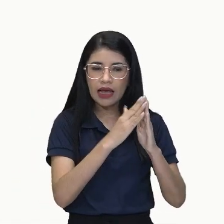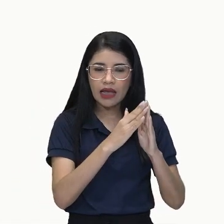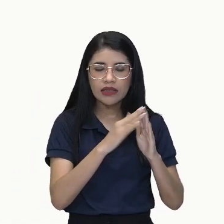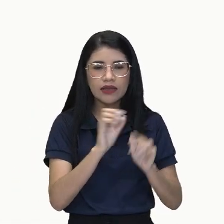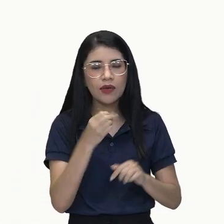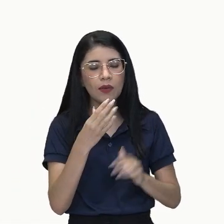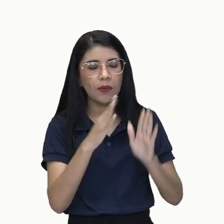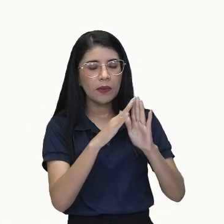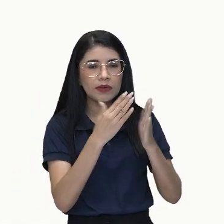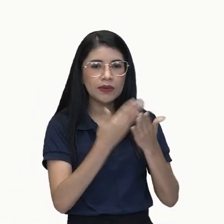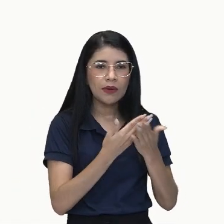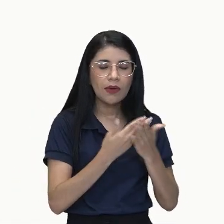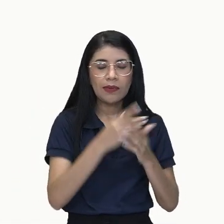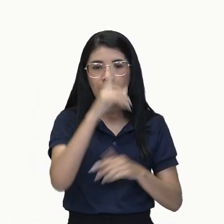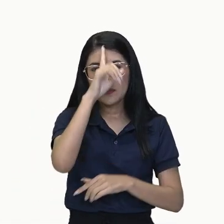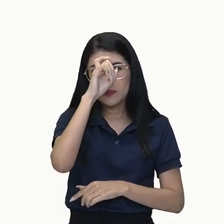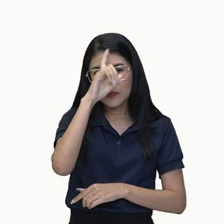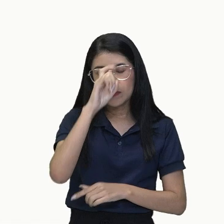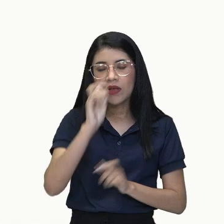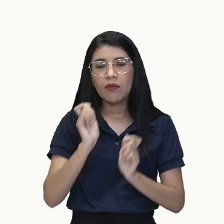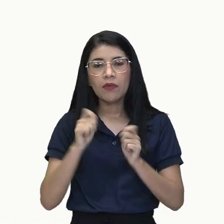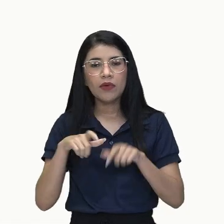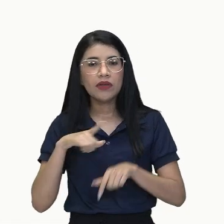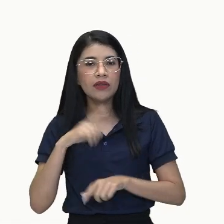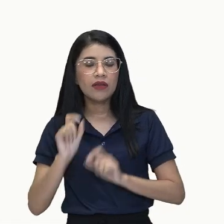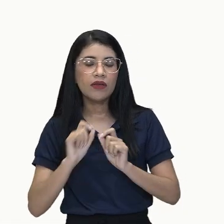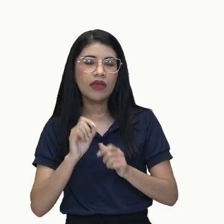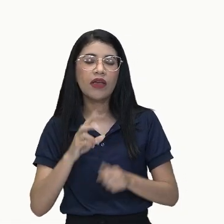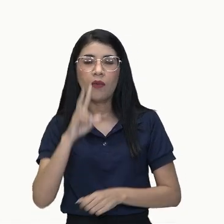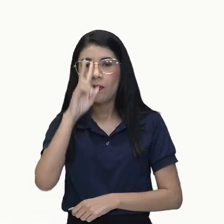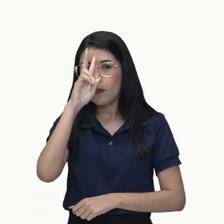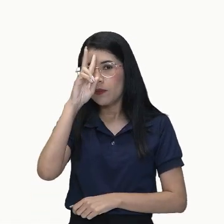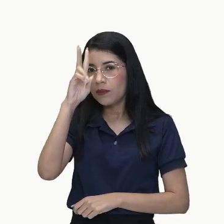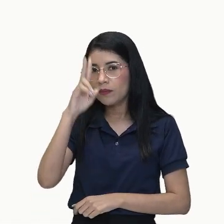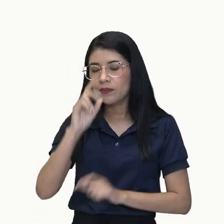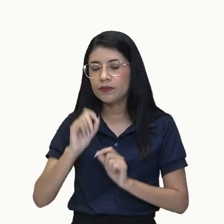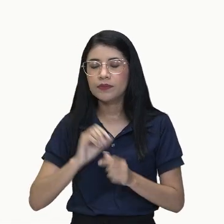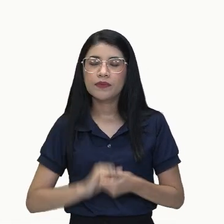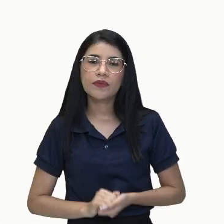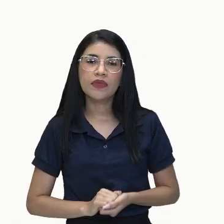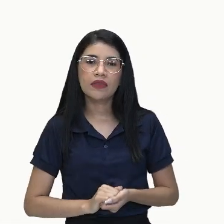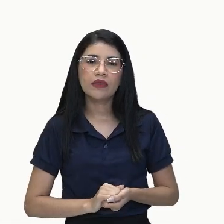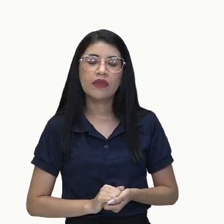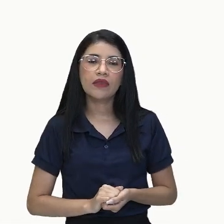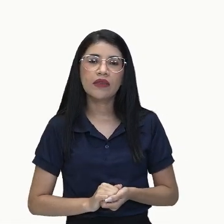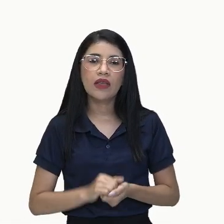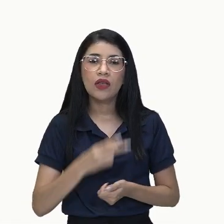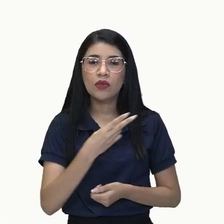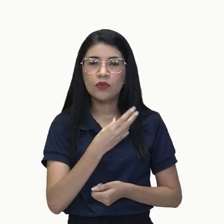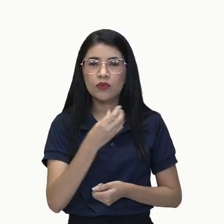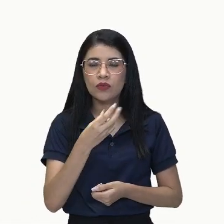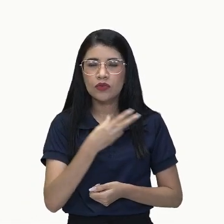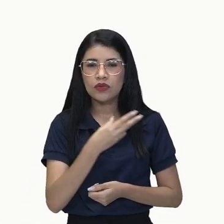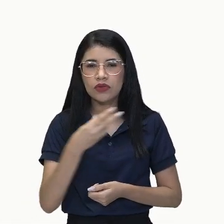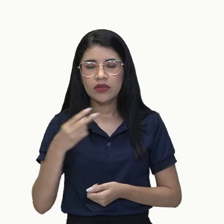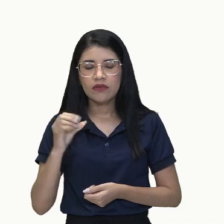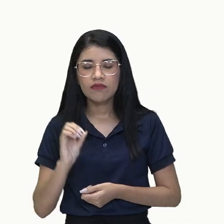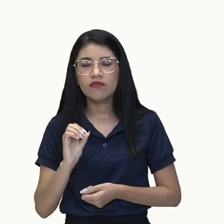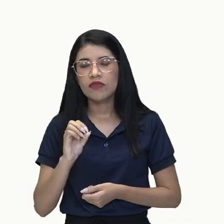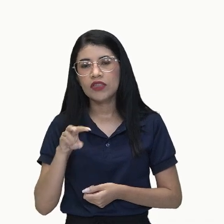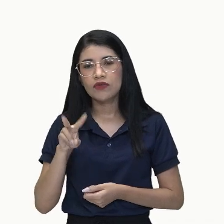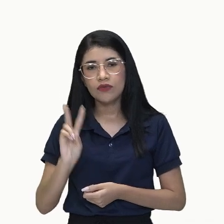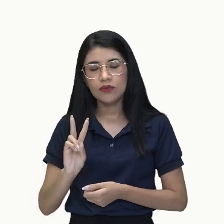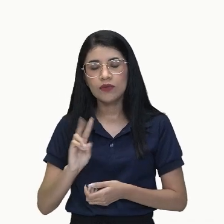no hospital. Ela pode ter aqui uma tensão elétrica de 220